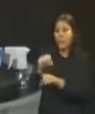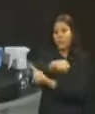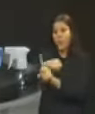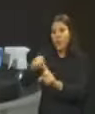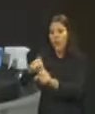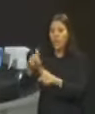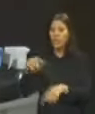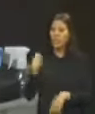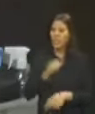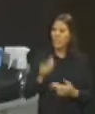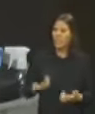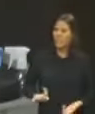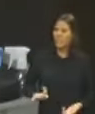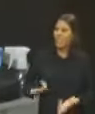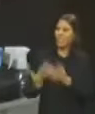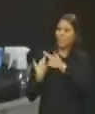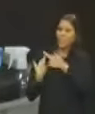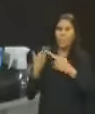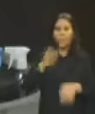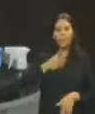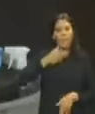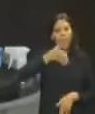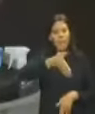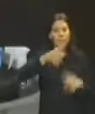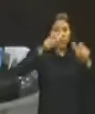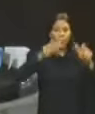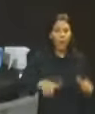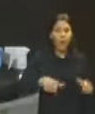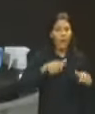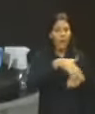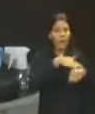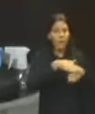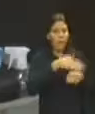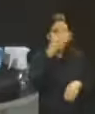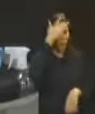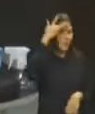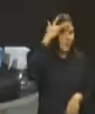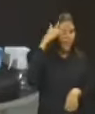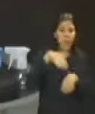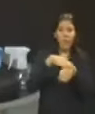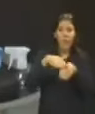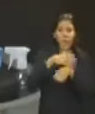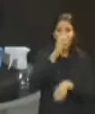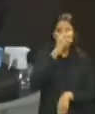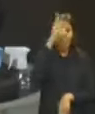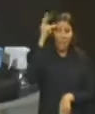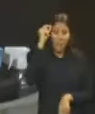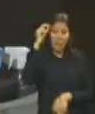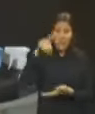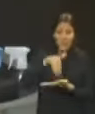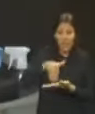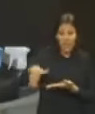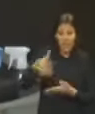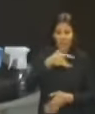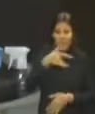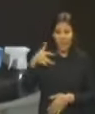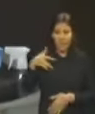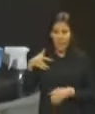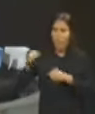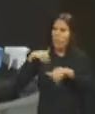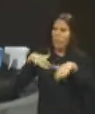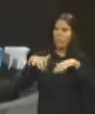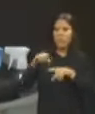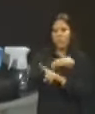muita responsabilidade, ir ao território, ouvir as vítimas, ouvimos o prefeito, ouvimos a secretária de saúde, ouvimos o movimento social, o Ministério